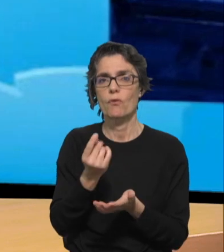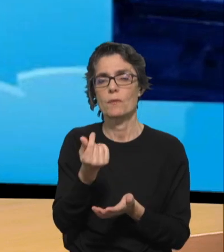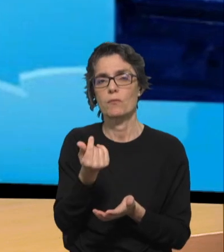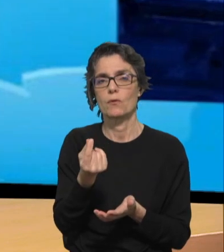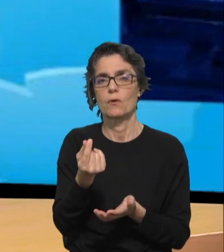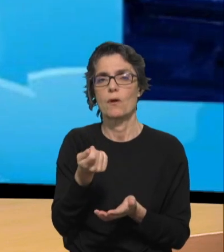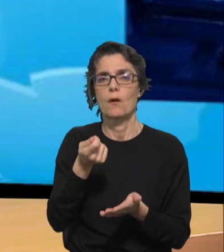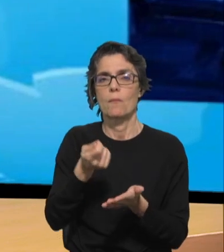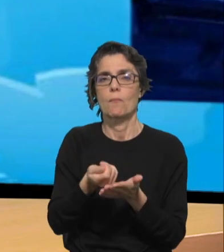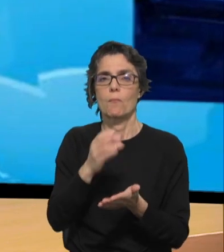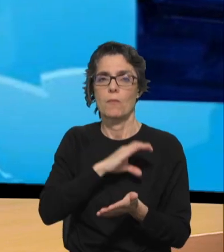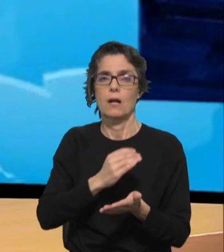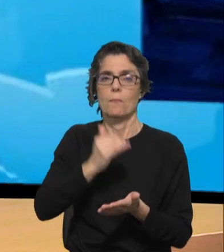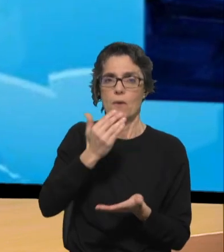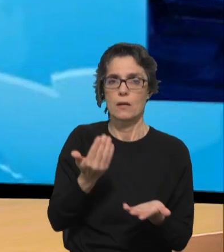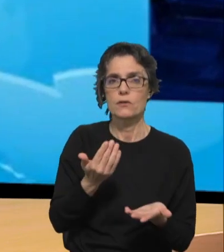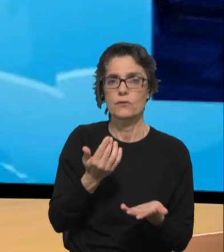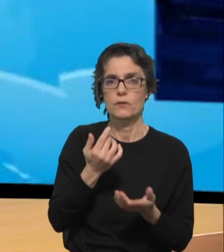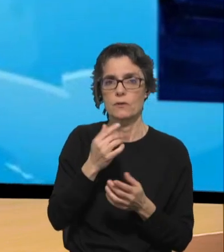aos médicos do Serviço Nacional de Saúde Público,